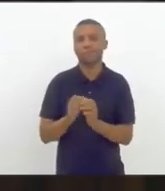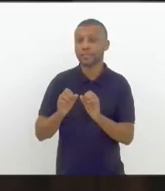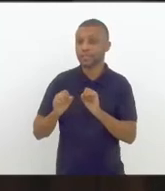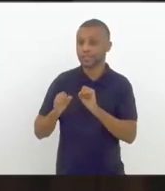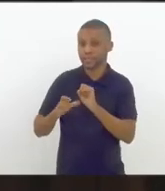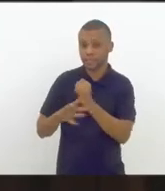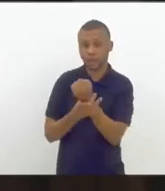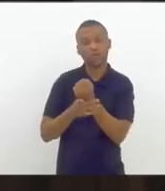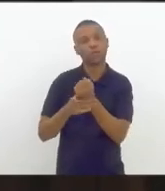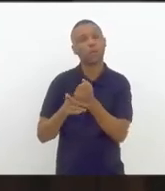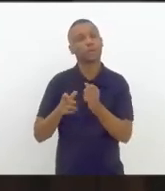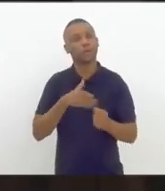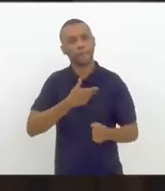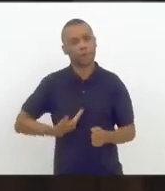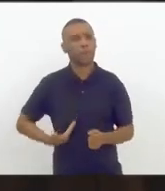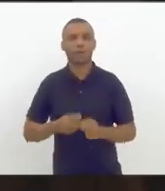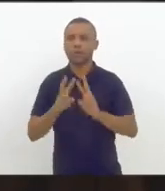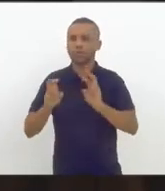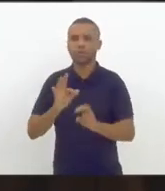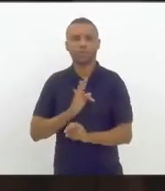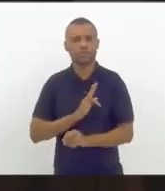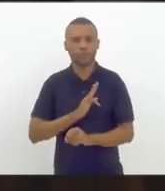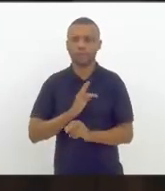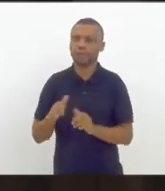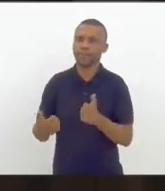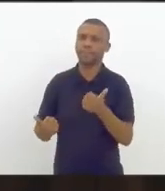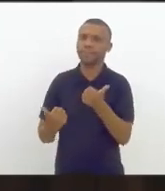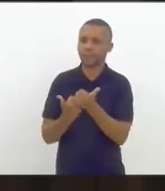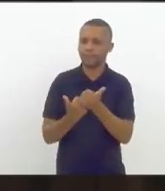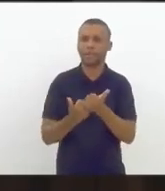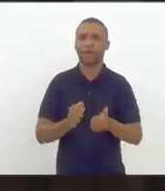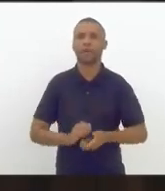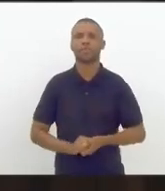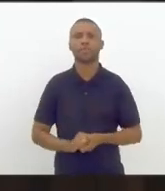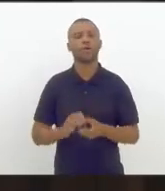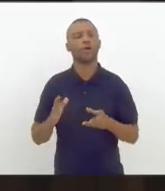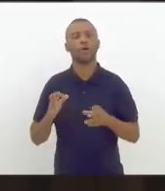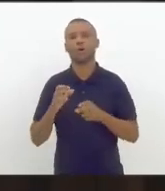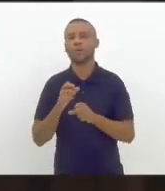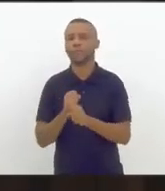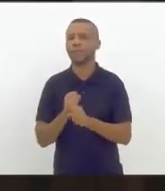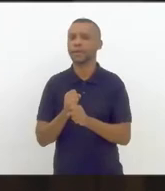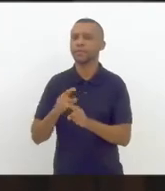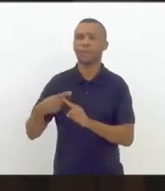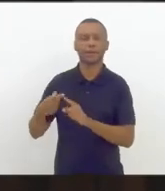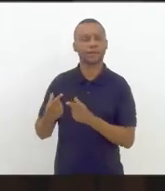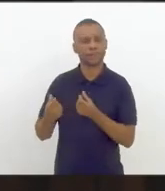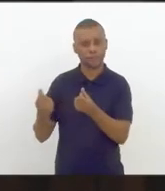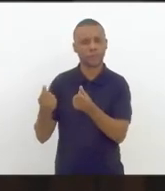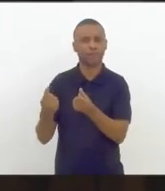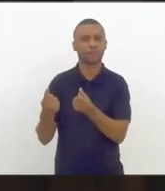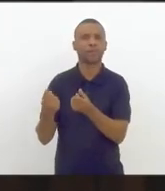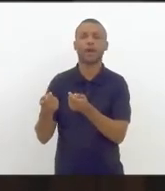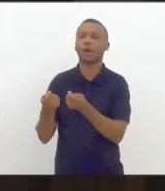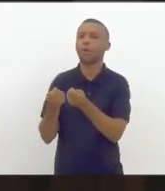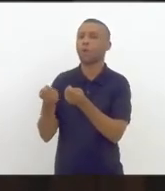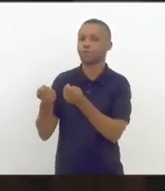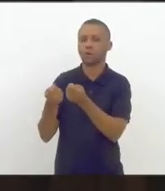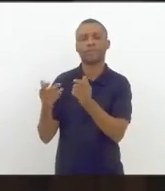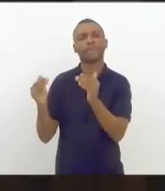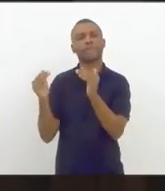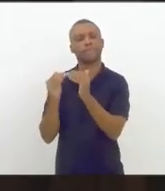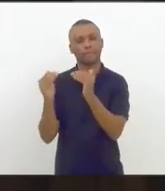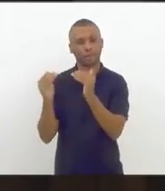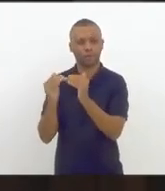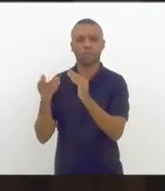Pública e Assuntos de Polícia, favorável. De Assuntos Municipais e Desenvolvimento Regional, favorável. De Orçamento, Finanças, Fiscalização Financeira e Controle, favorável com a